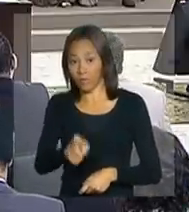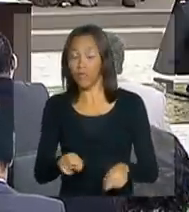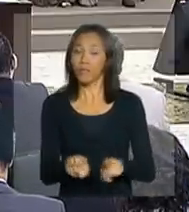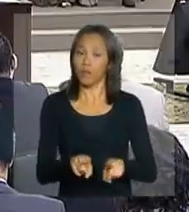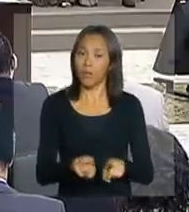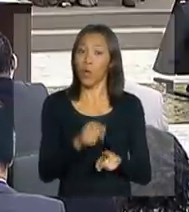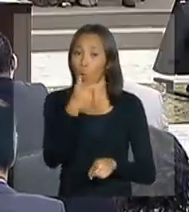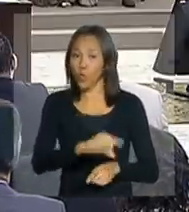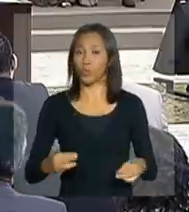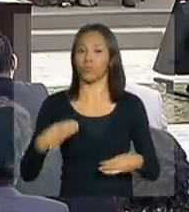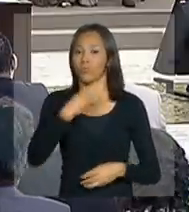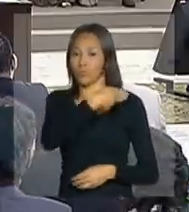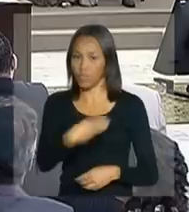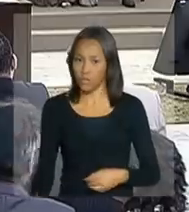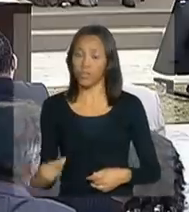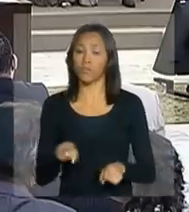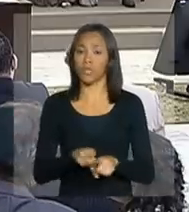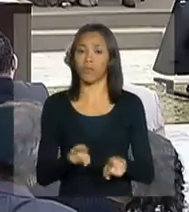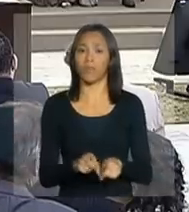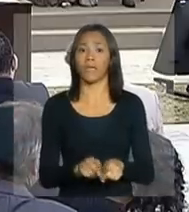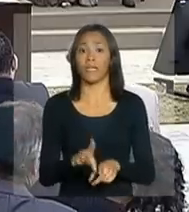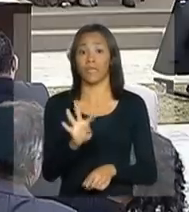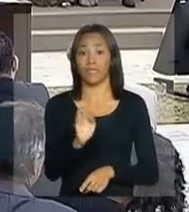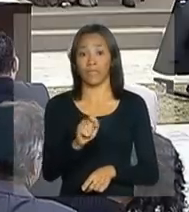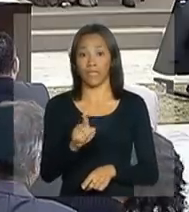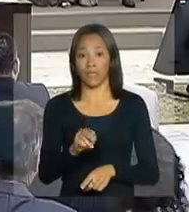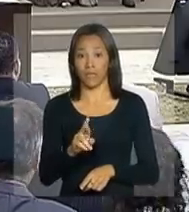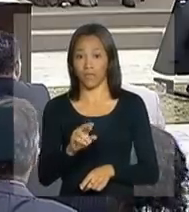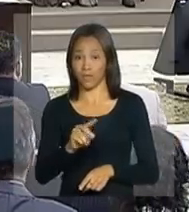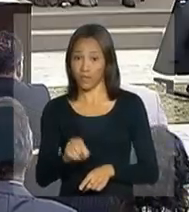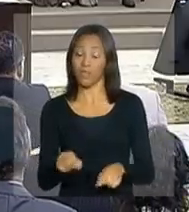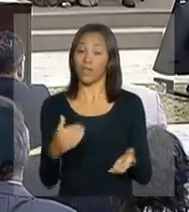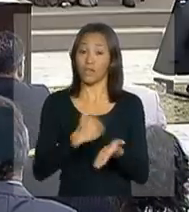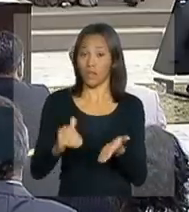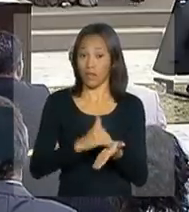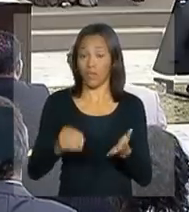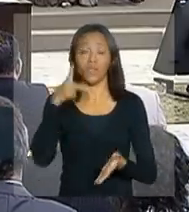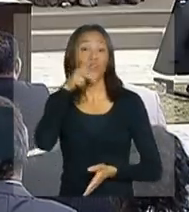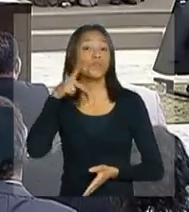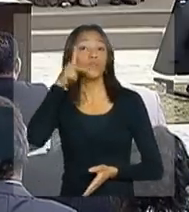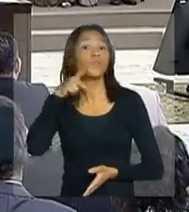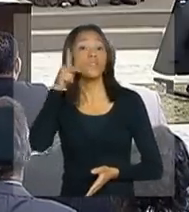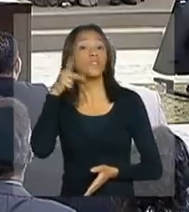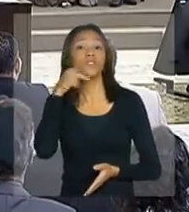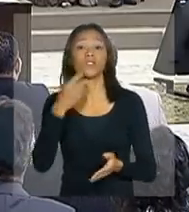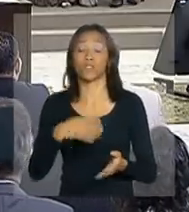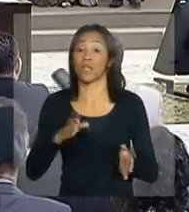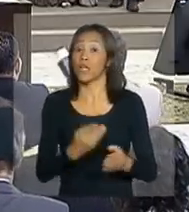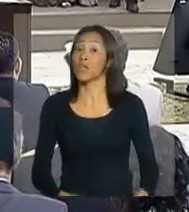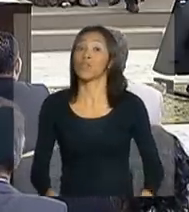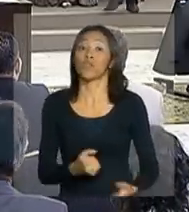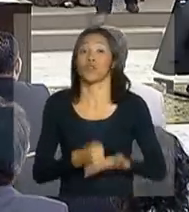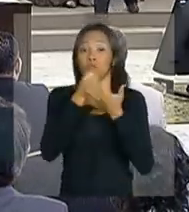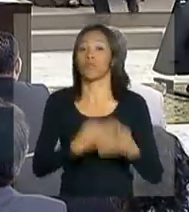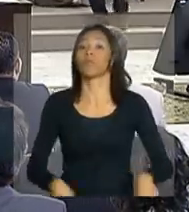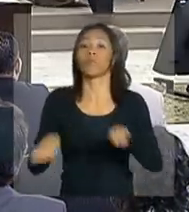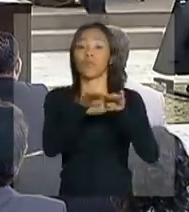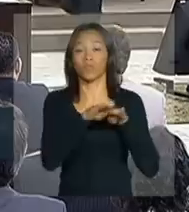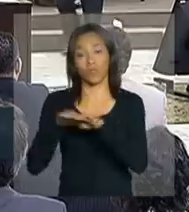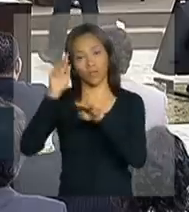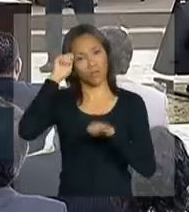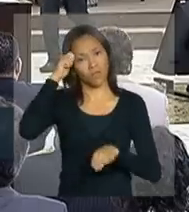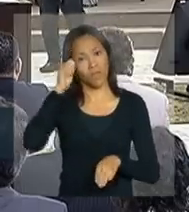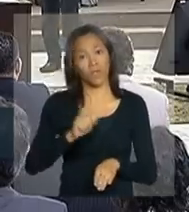Desenvolvimento Social e combate à fome tera Campelo da secretaria de políticas de promoção da Igualdade racial Luisa